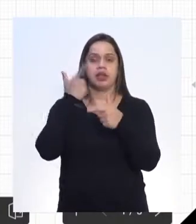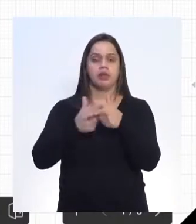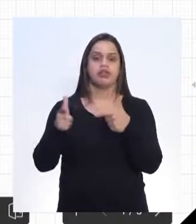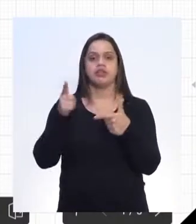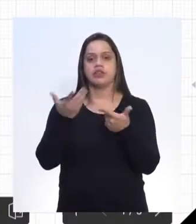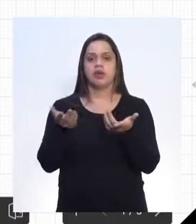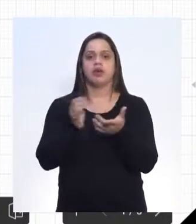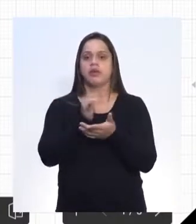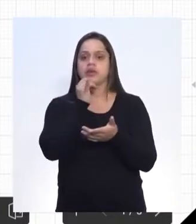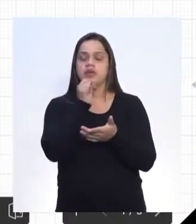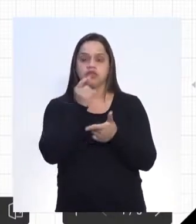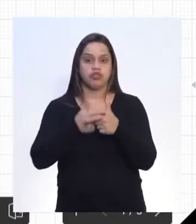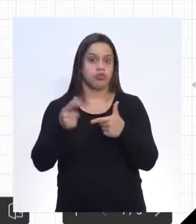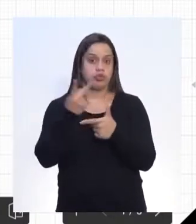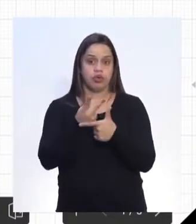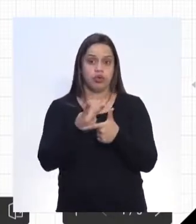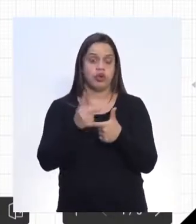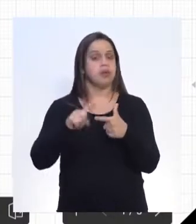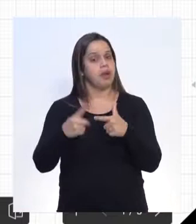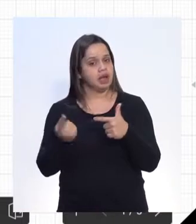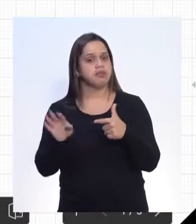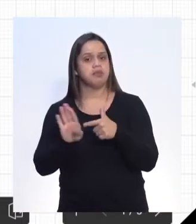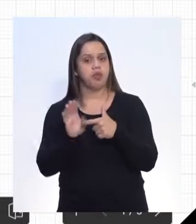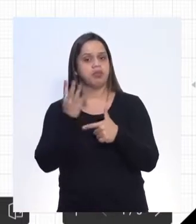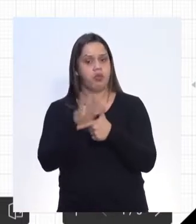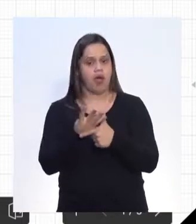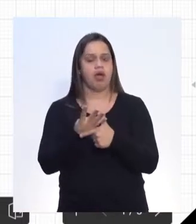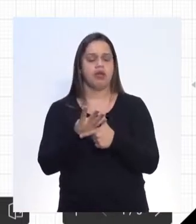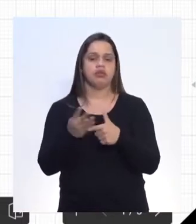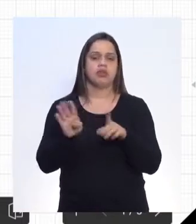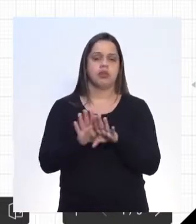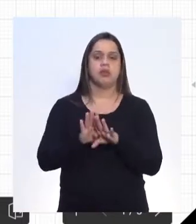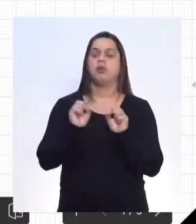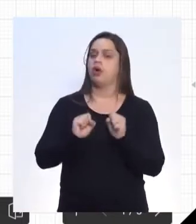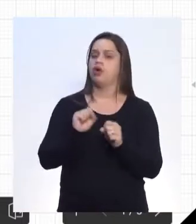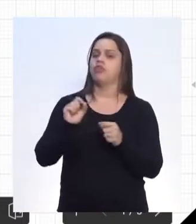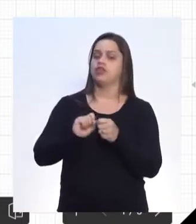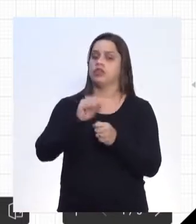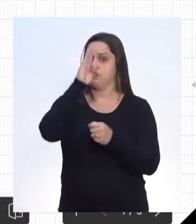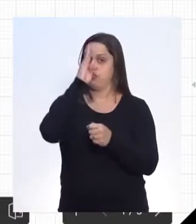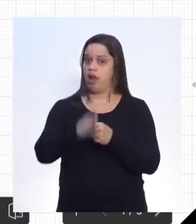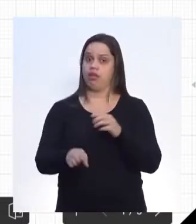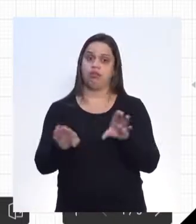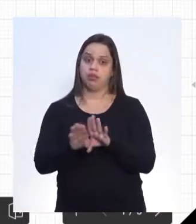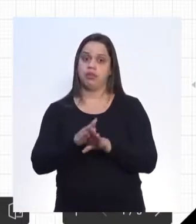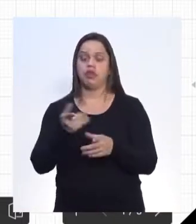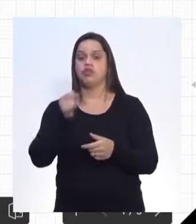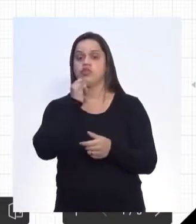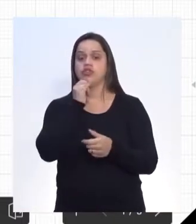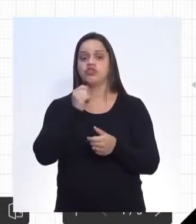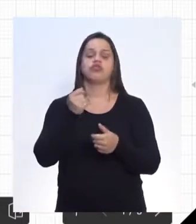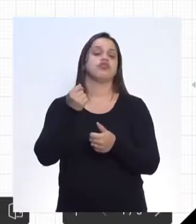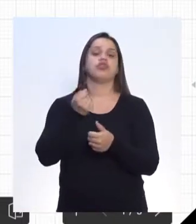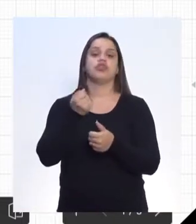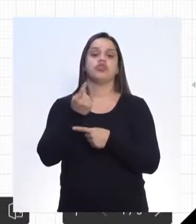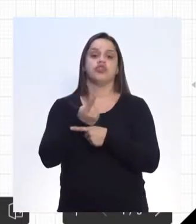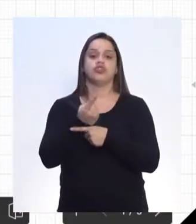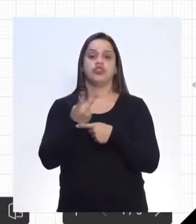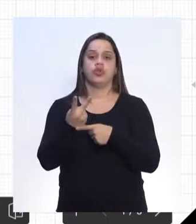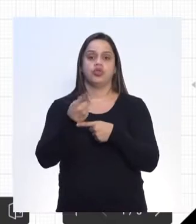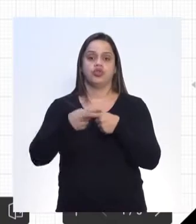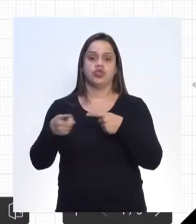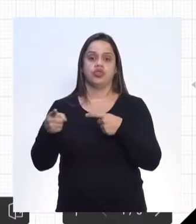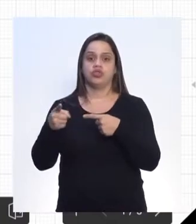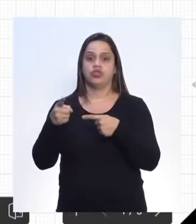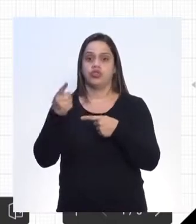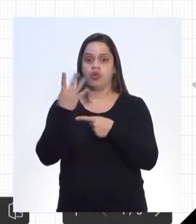eu posso fazer por 2, mas posso fazer por 4 também, não é Pode isso? fazer direto, Posso né, fazer. Tá? Então, eu vou dividir aqui ó, por 4, tá?